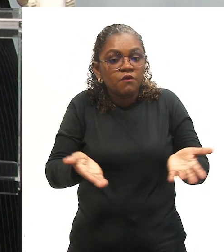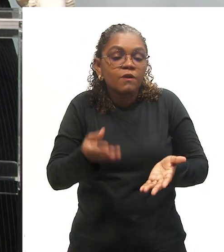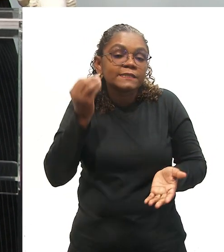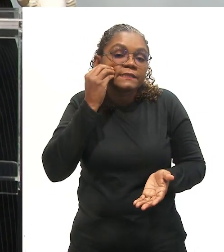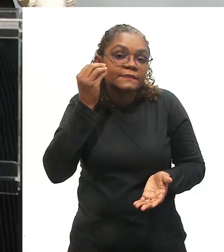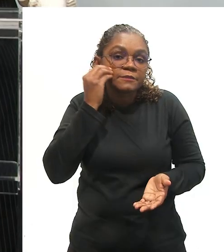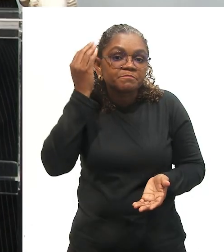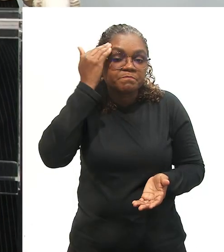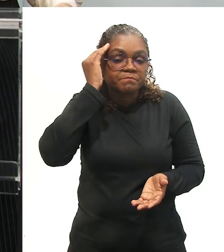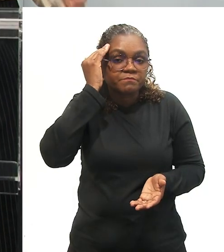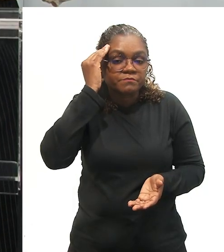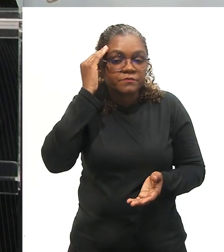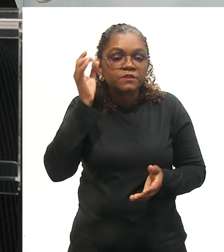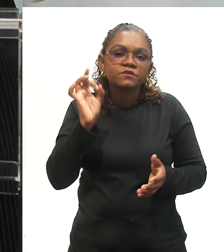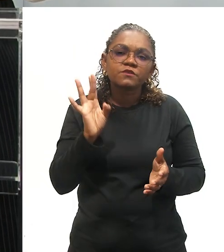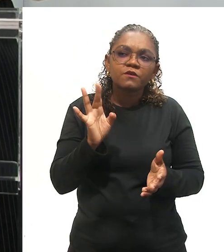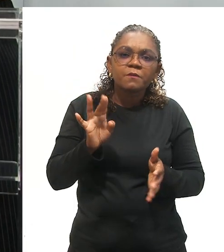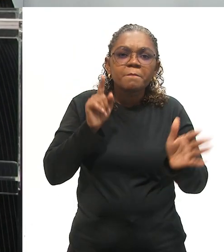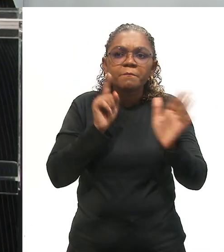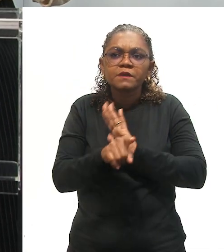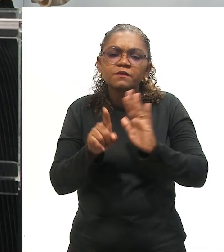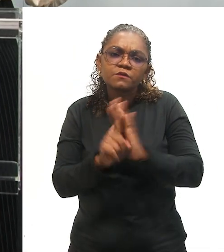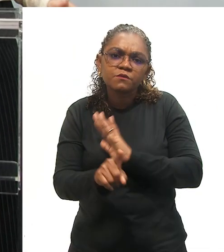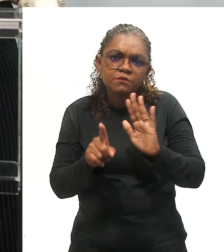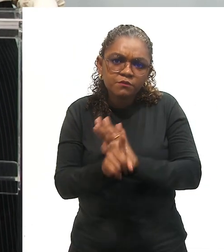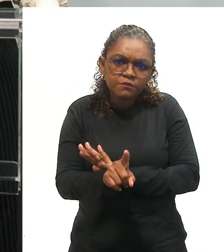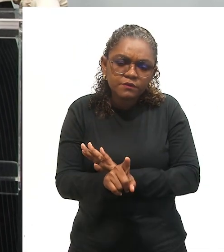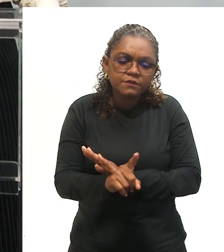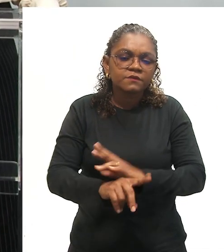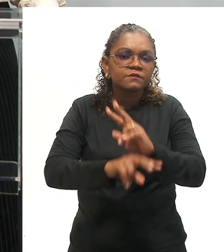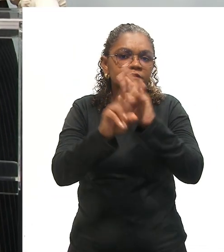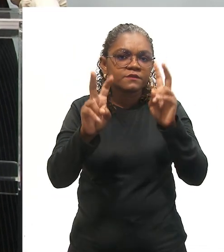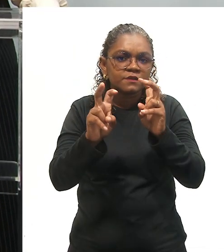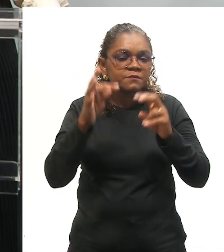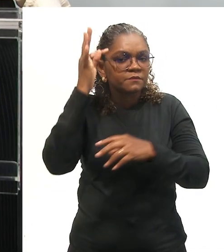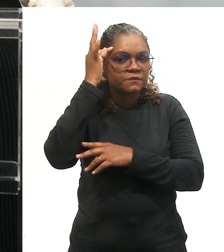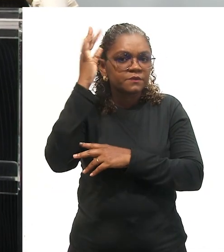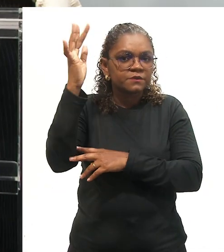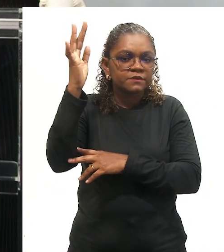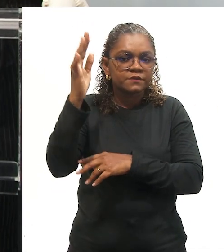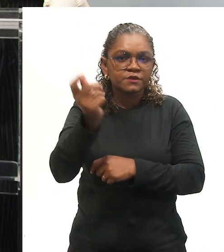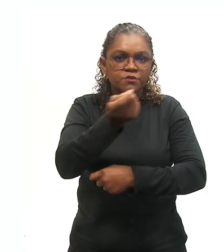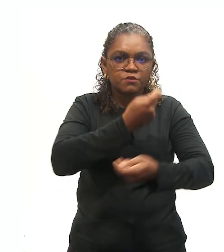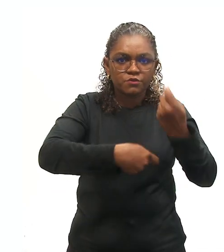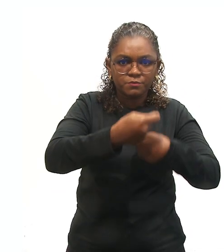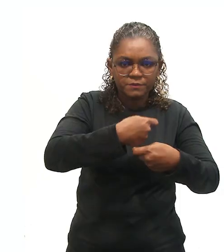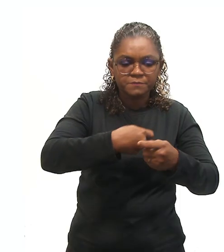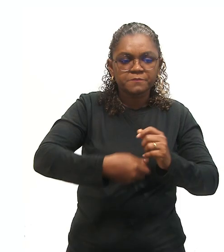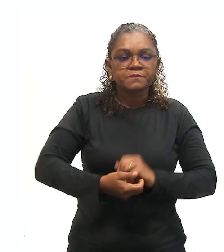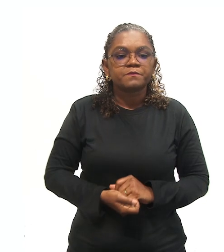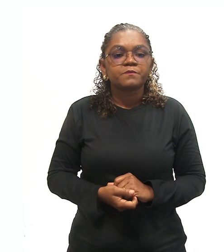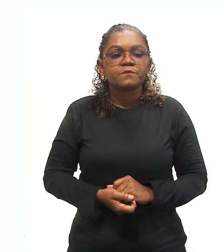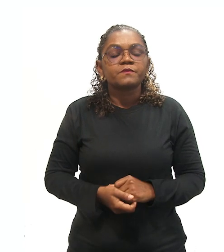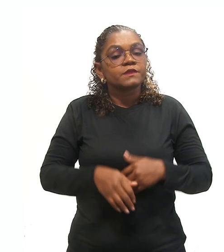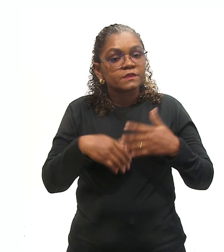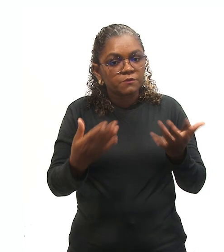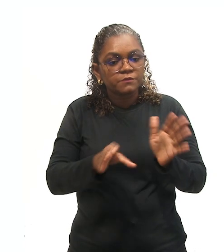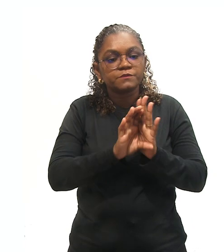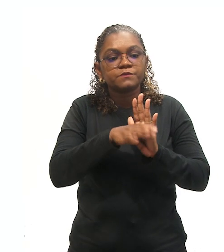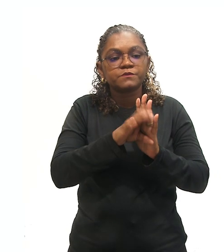algumas indagações que vão dar início à teoria econômica. Nessa primeira aula, então, o primeiro dos conceitos que a gente vai